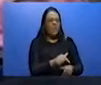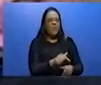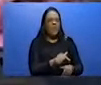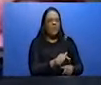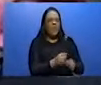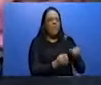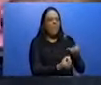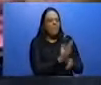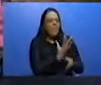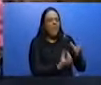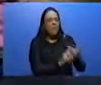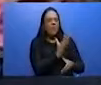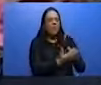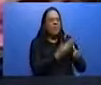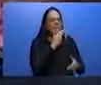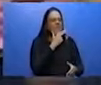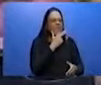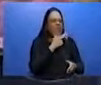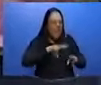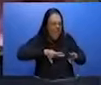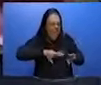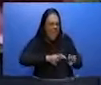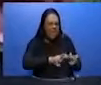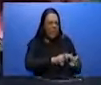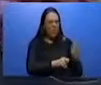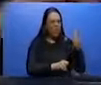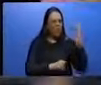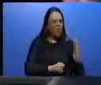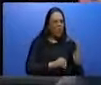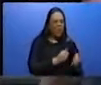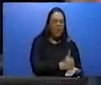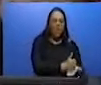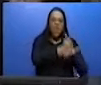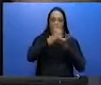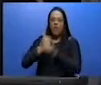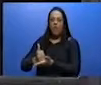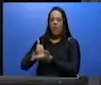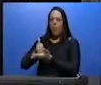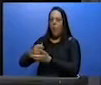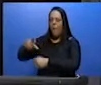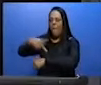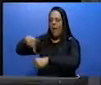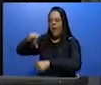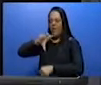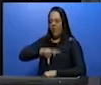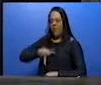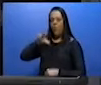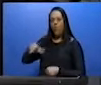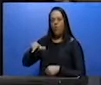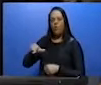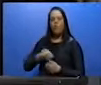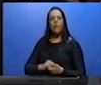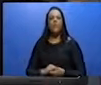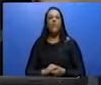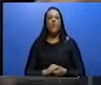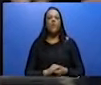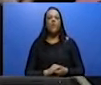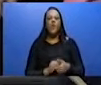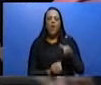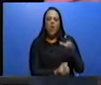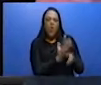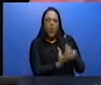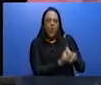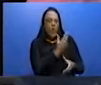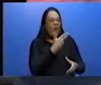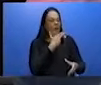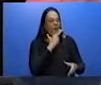Portugal, né? Eles queriam tirar riqueza daqui, levar tudo para lá. O cultivo da cana-de-açúcar no território tinha 2